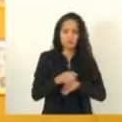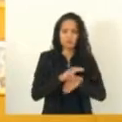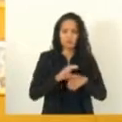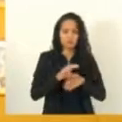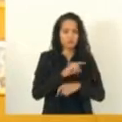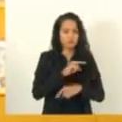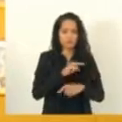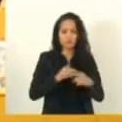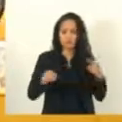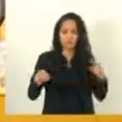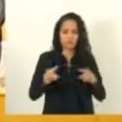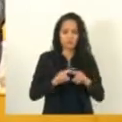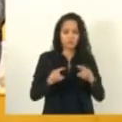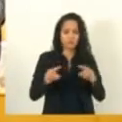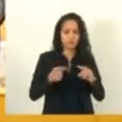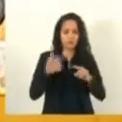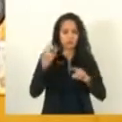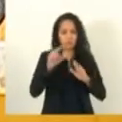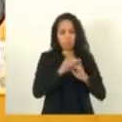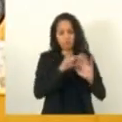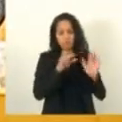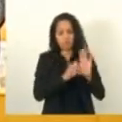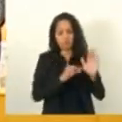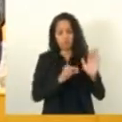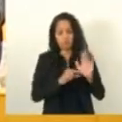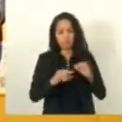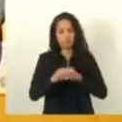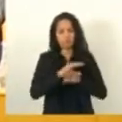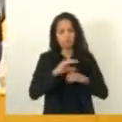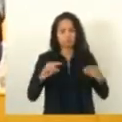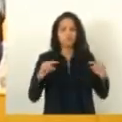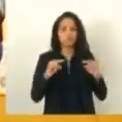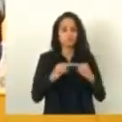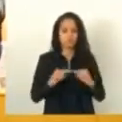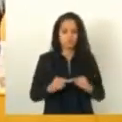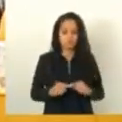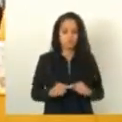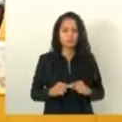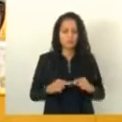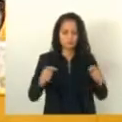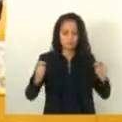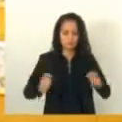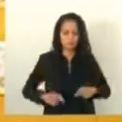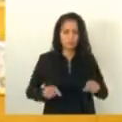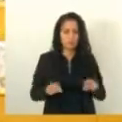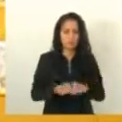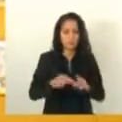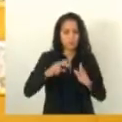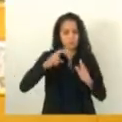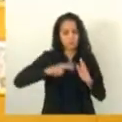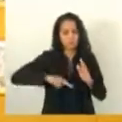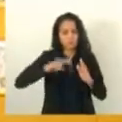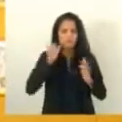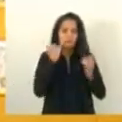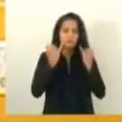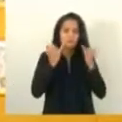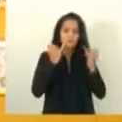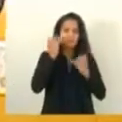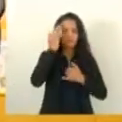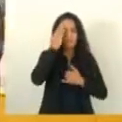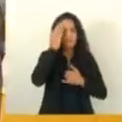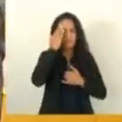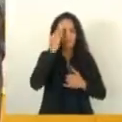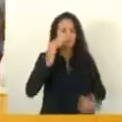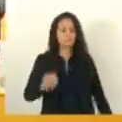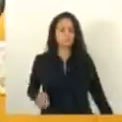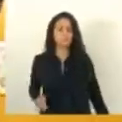inconstitucional. Mas os demais artigos não são inconstitucionais. É preciso aqui também, até por informação